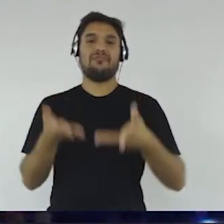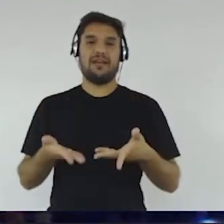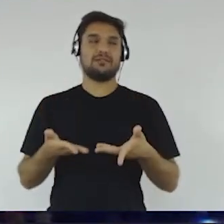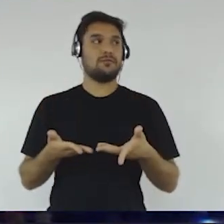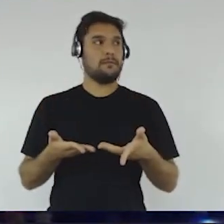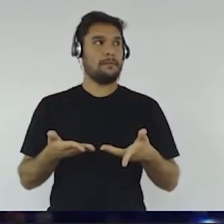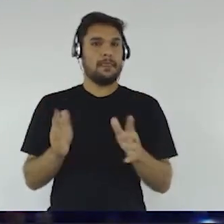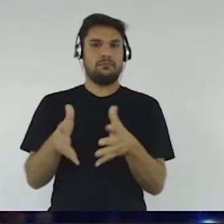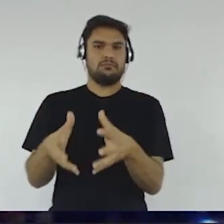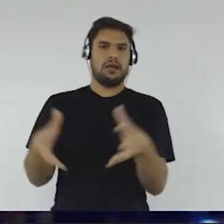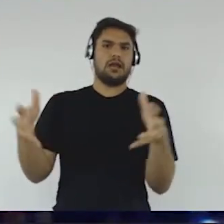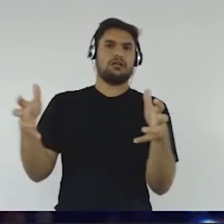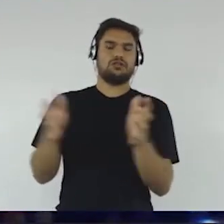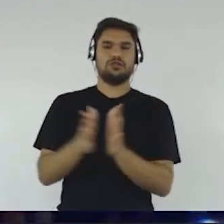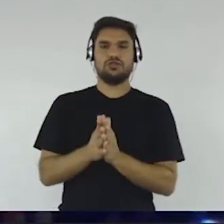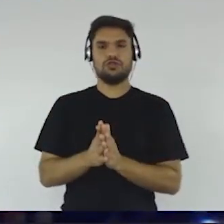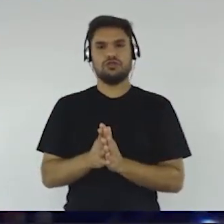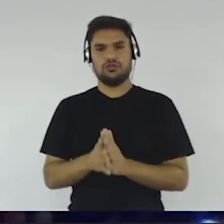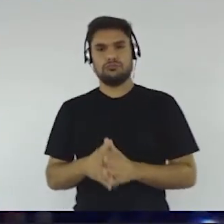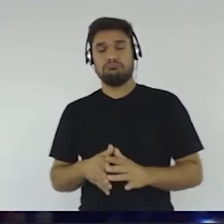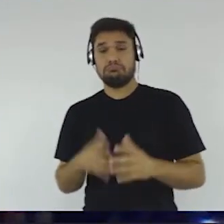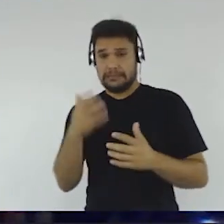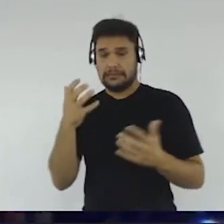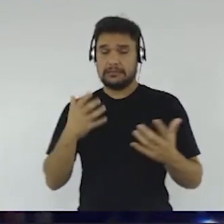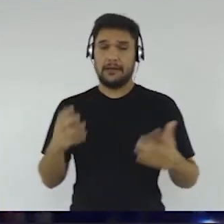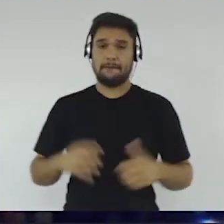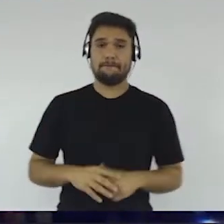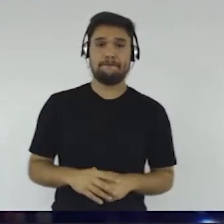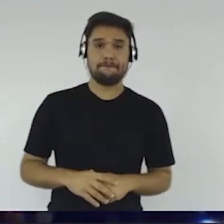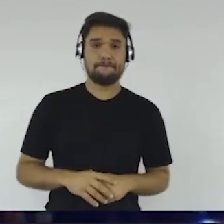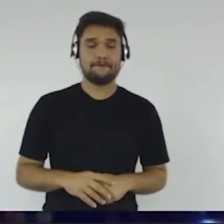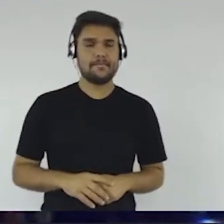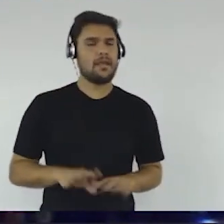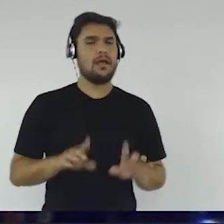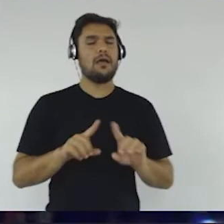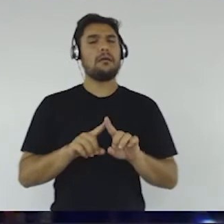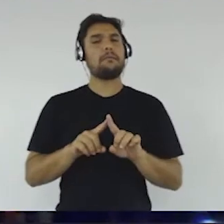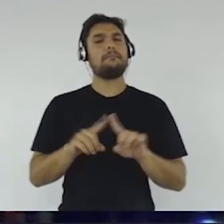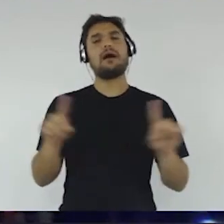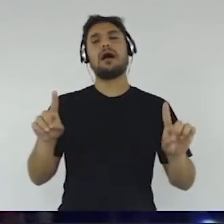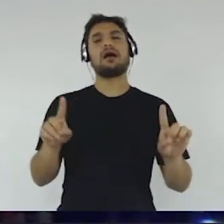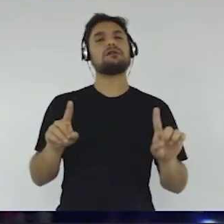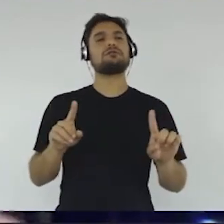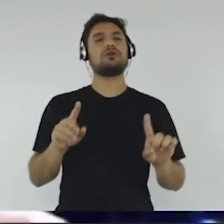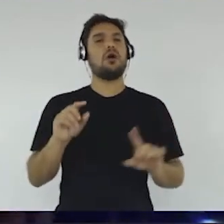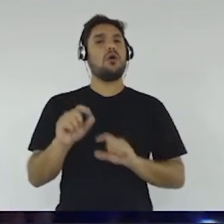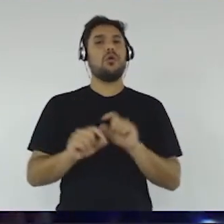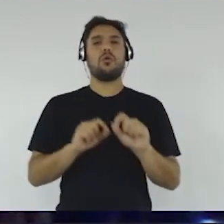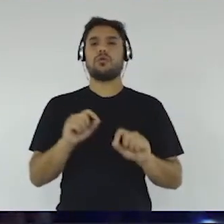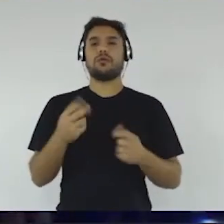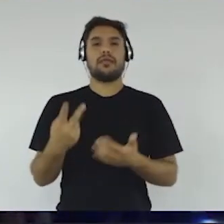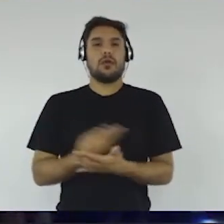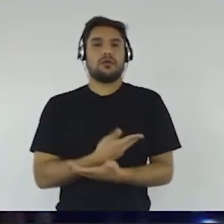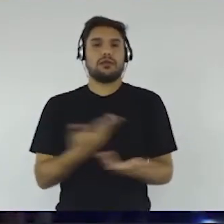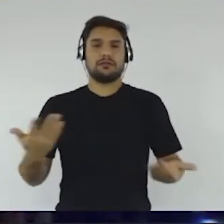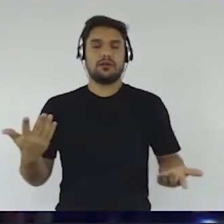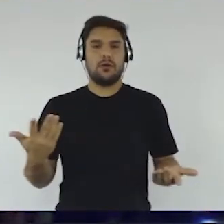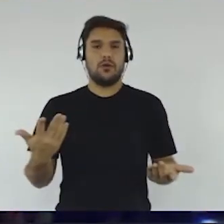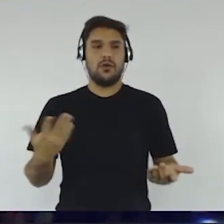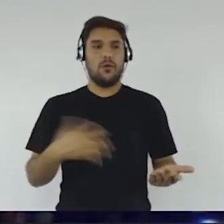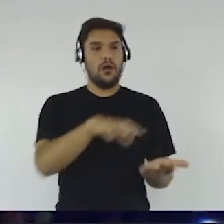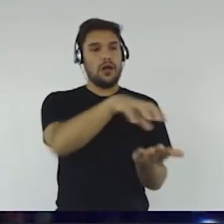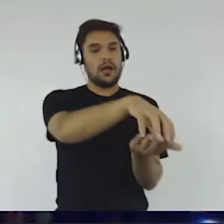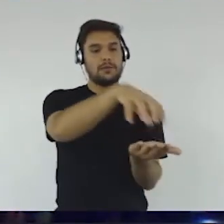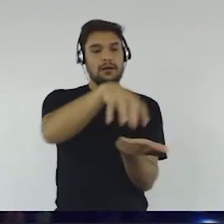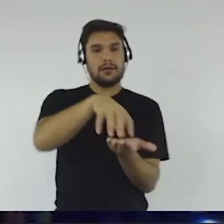bastante robusta, bastante consistente. O que aconteceu? E de um modo geral, as principais câmaras do